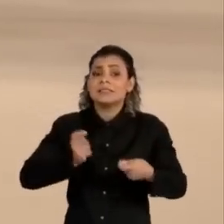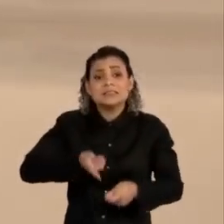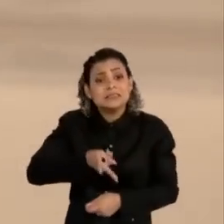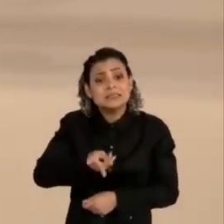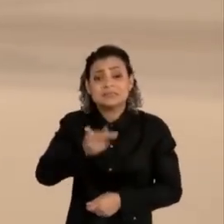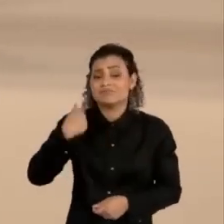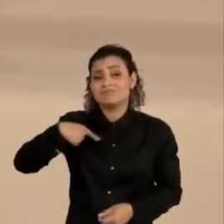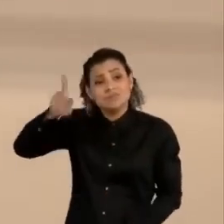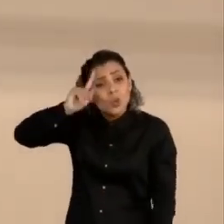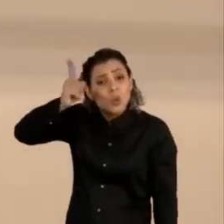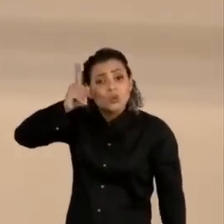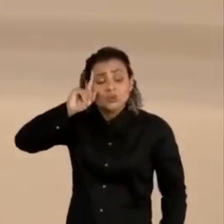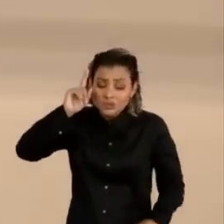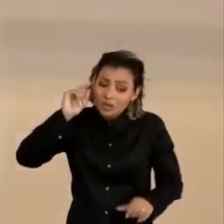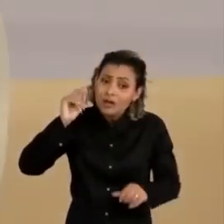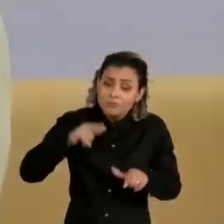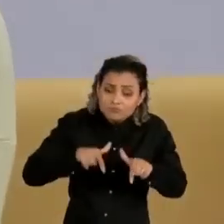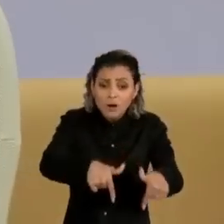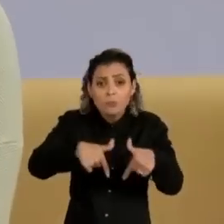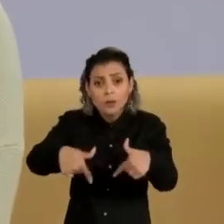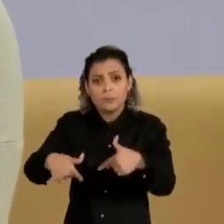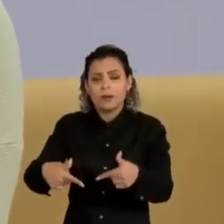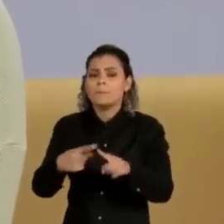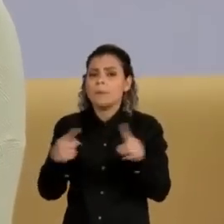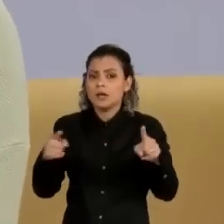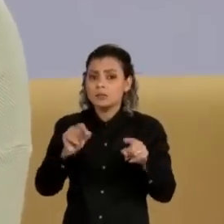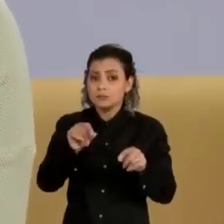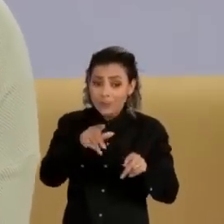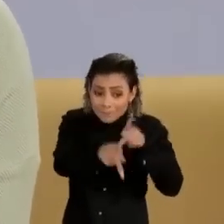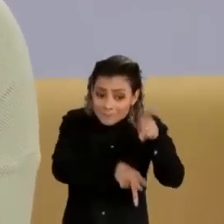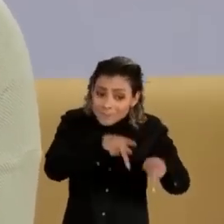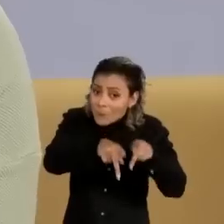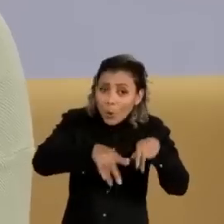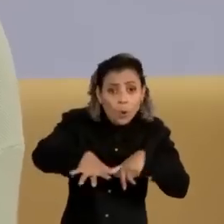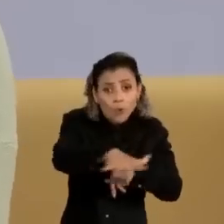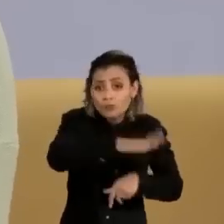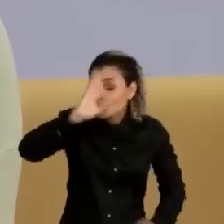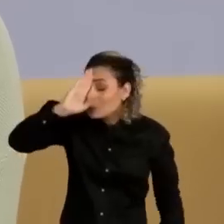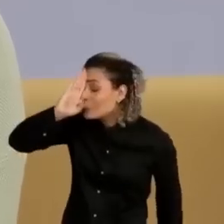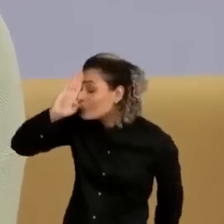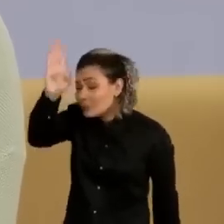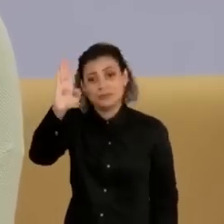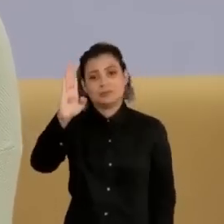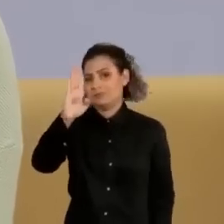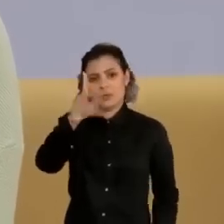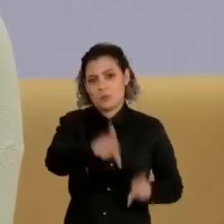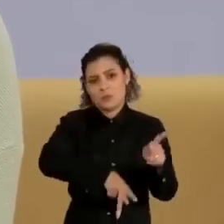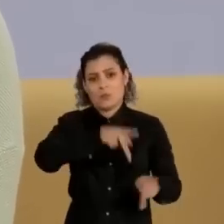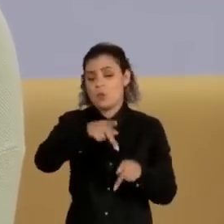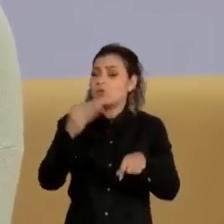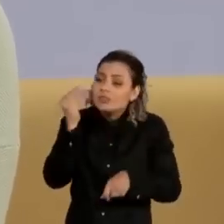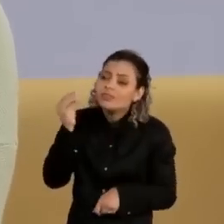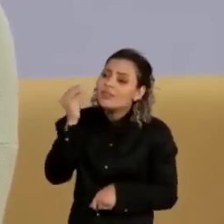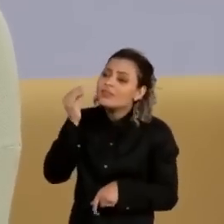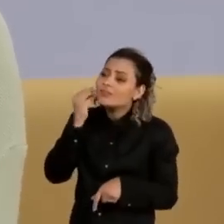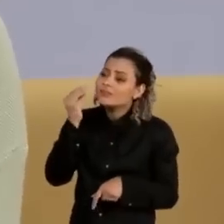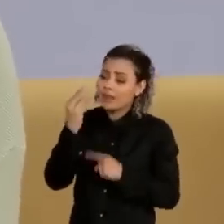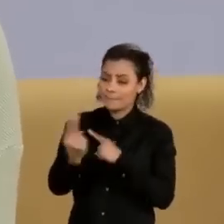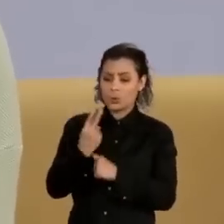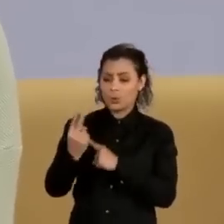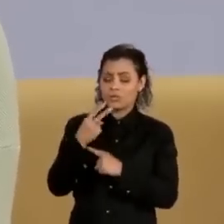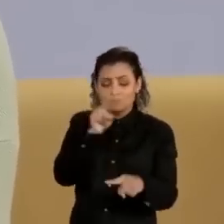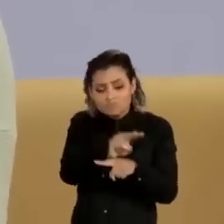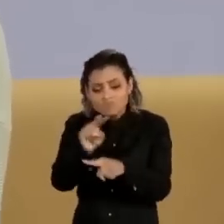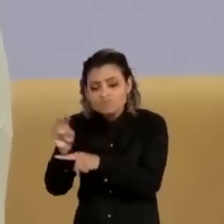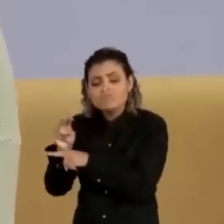várias alterações. Em relação às ações do cidadão, como ele pode tentar se